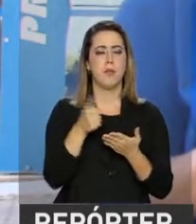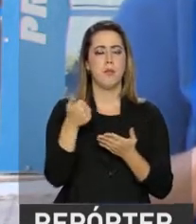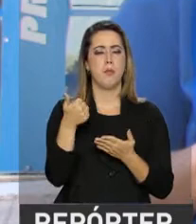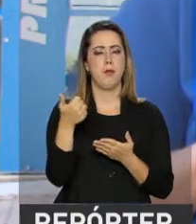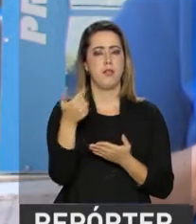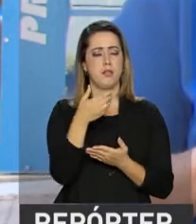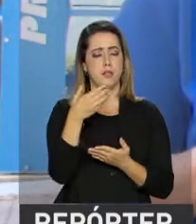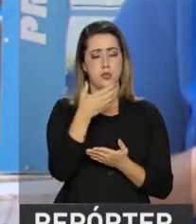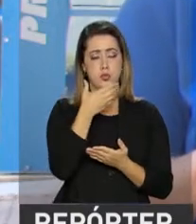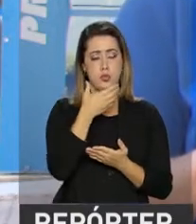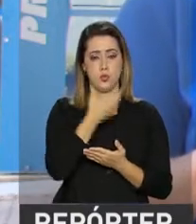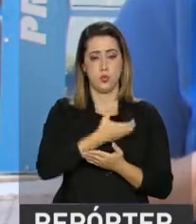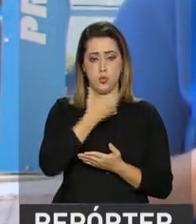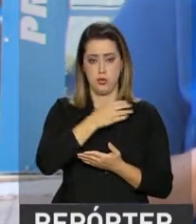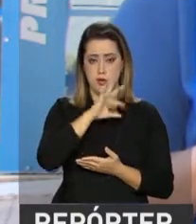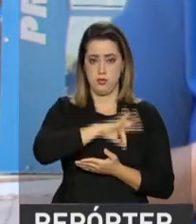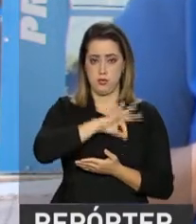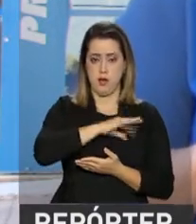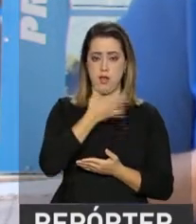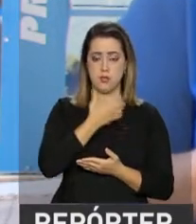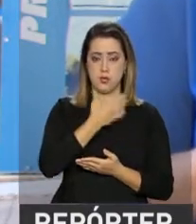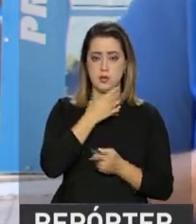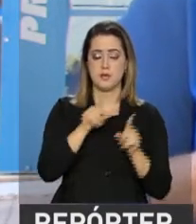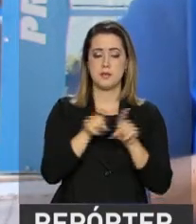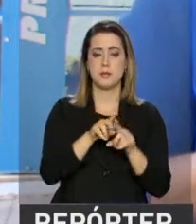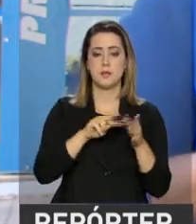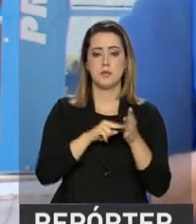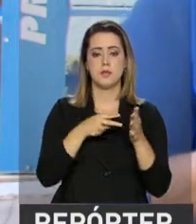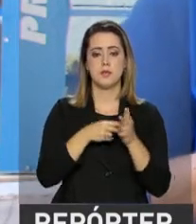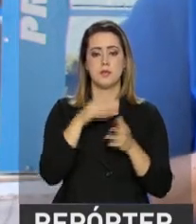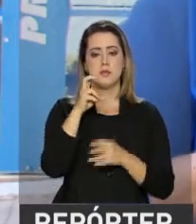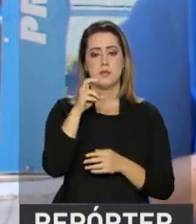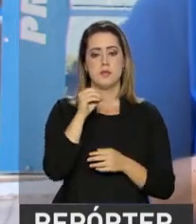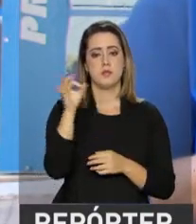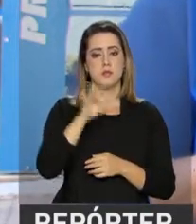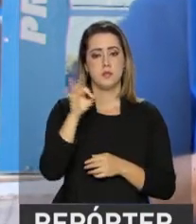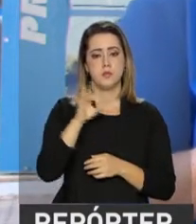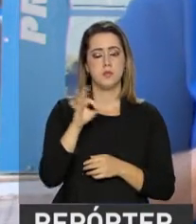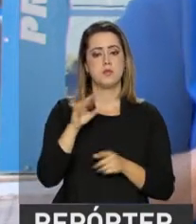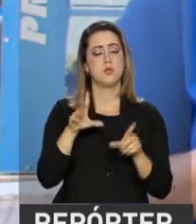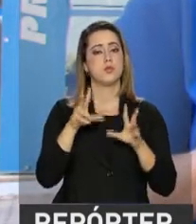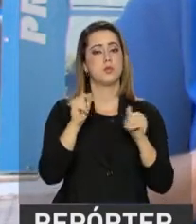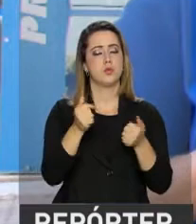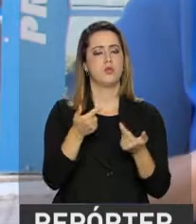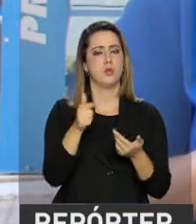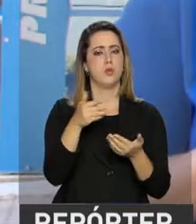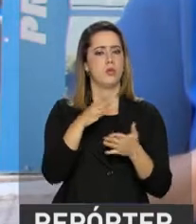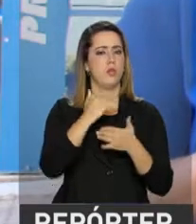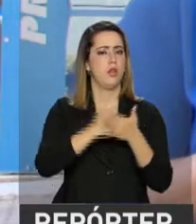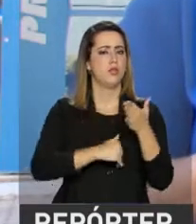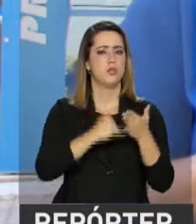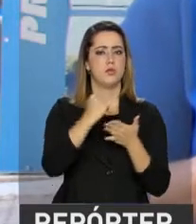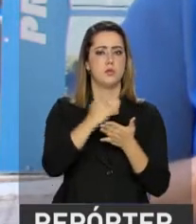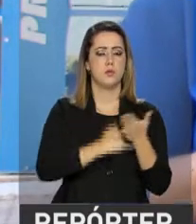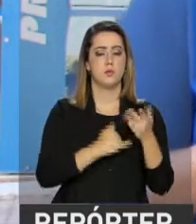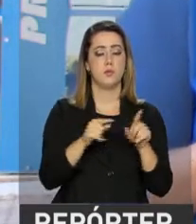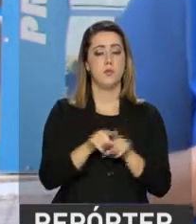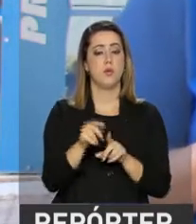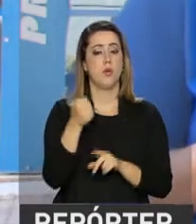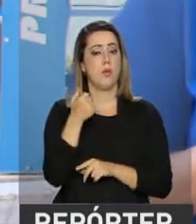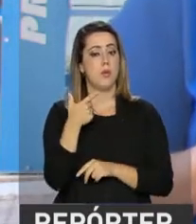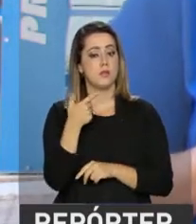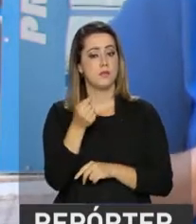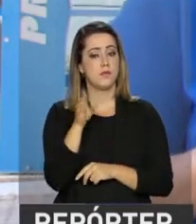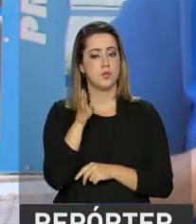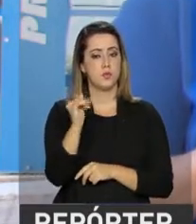corresponde a 50% do valor total e vai ser pago sem dedução de imposto de renda. Com isso, quase 20 bilhões de reais vão